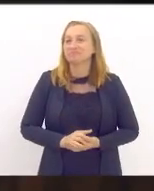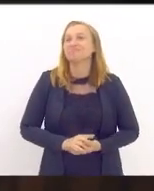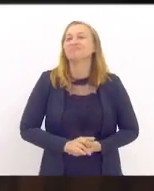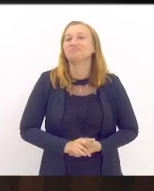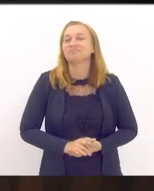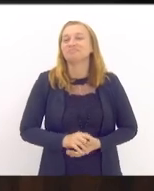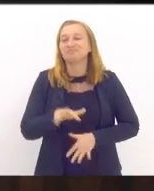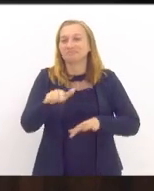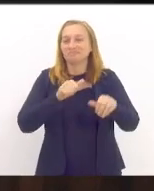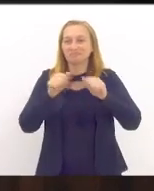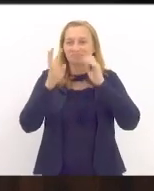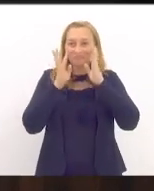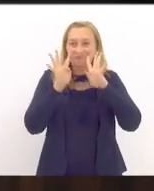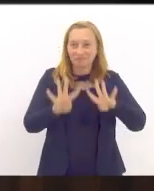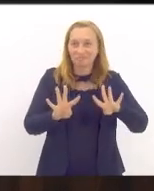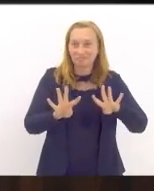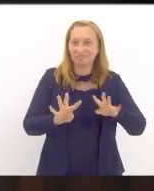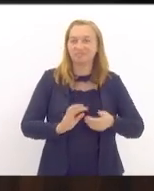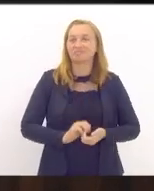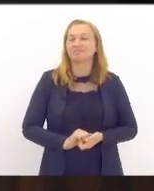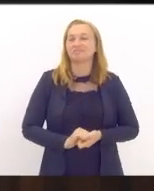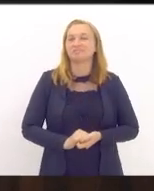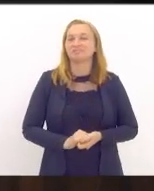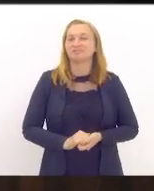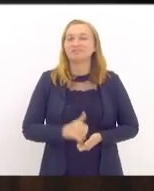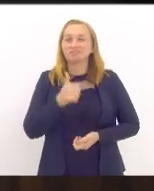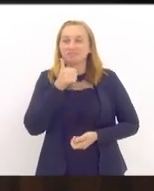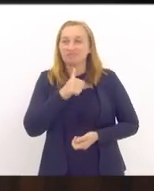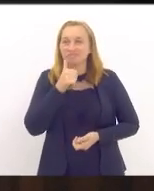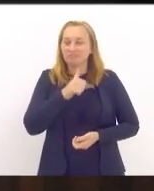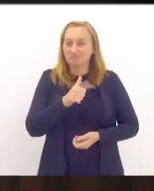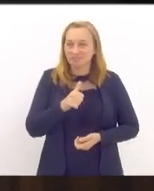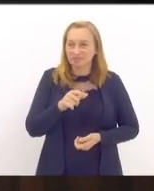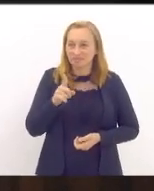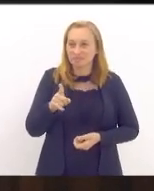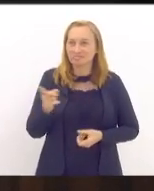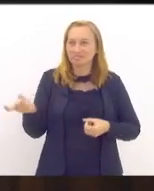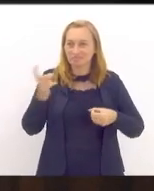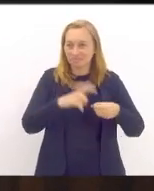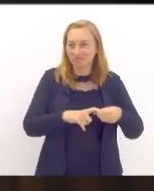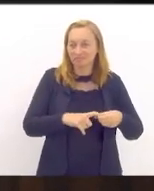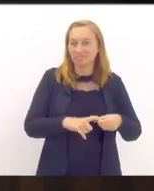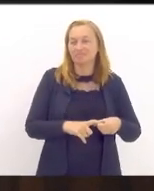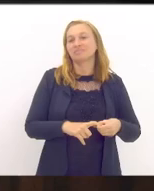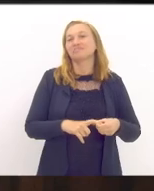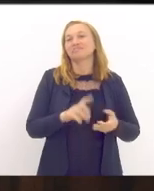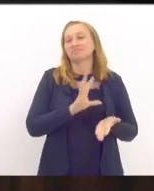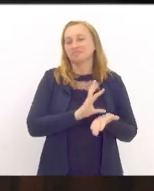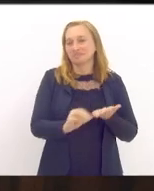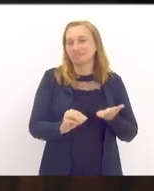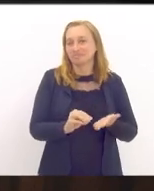chama atenção da moça da janela amanhã volta a Ana Paula e